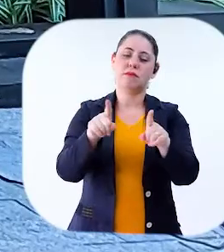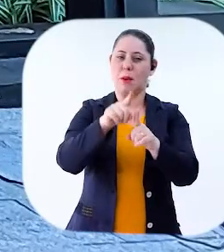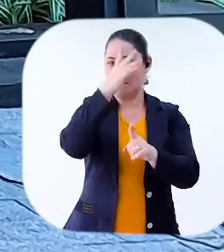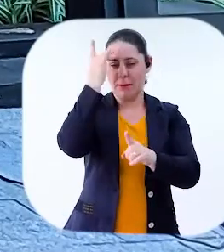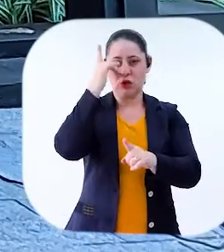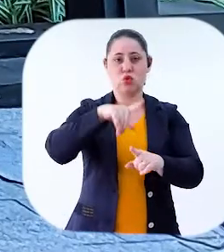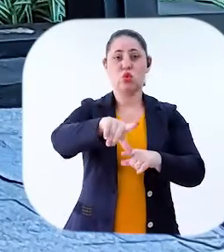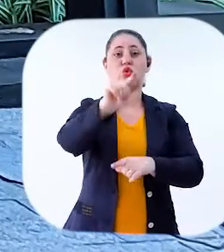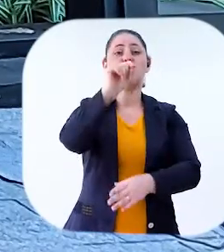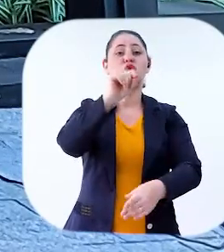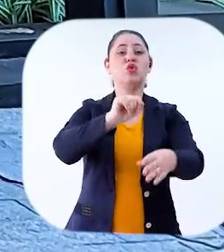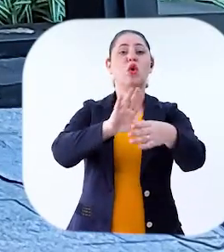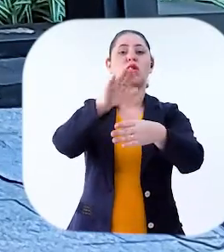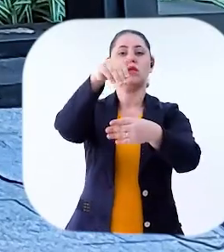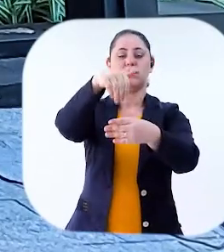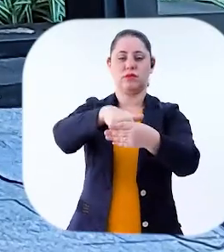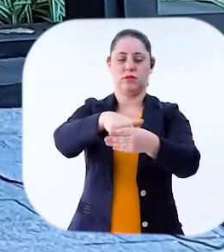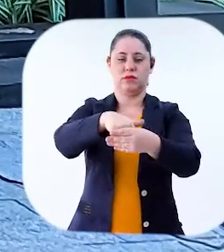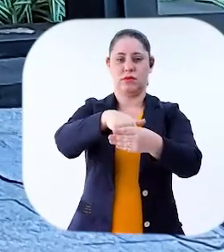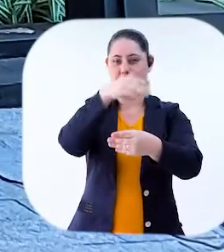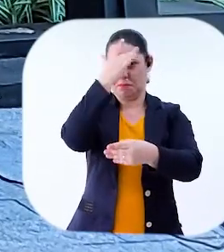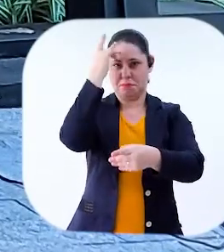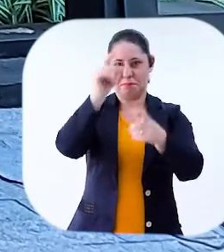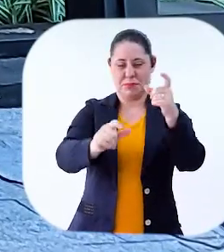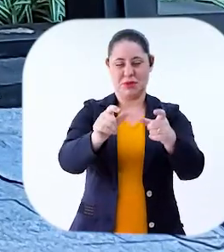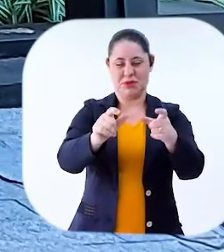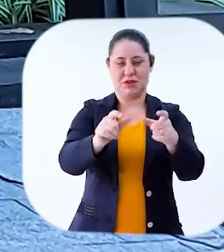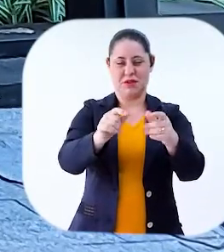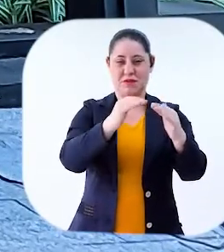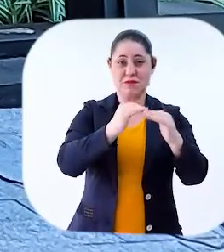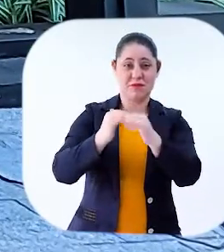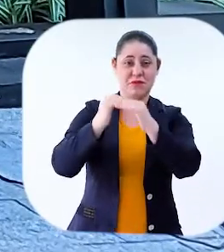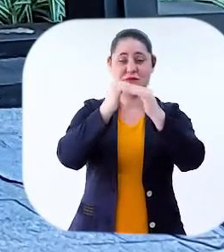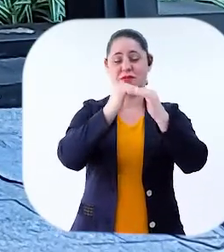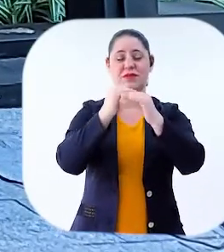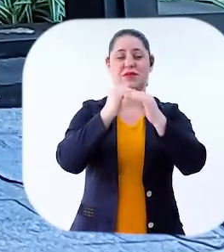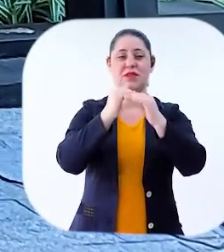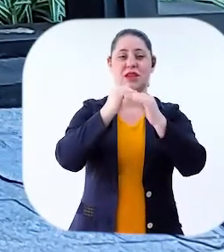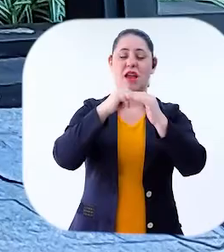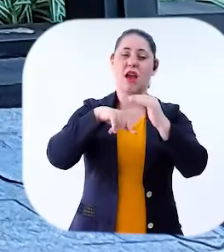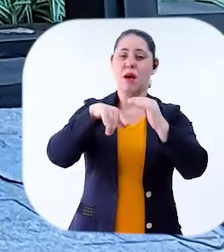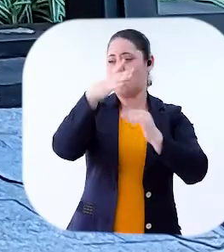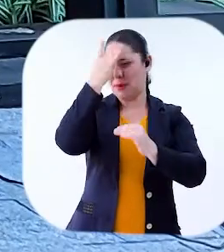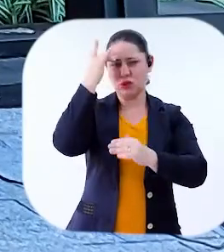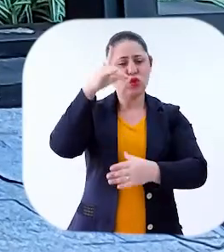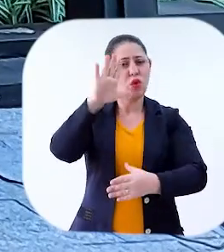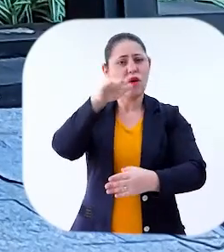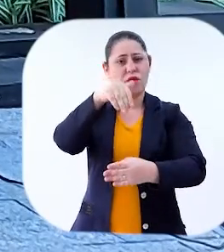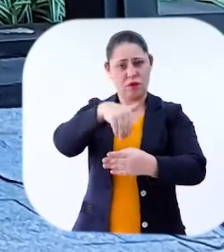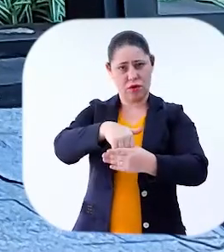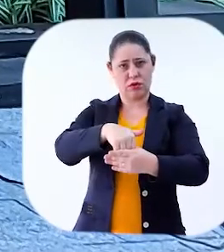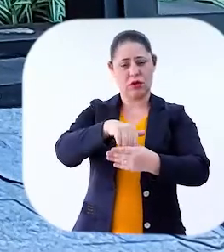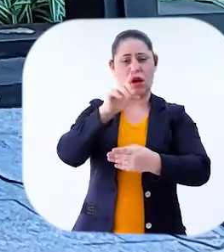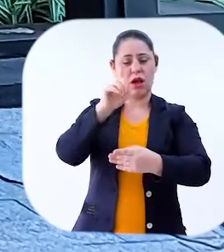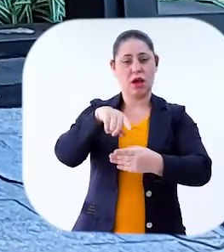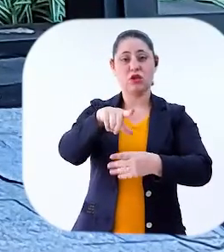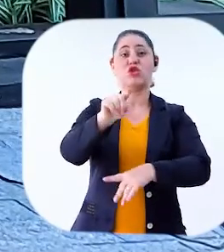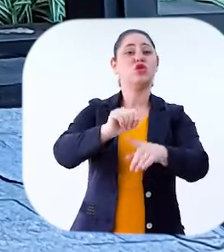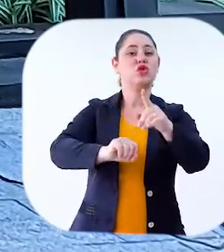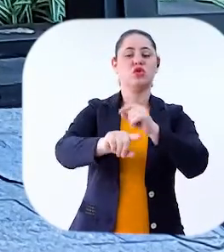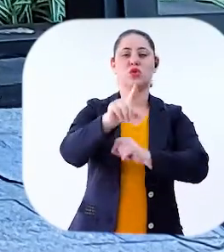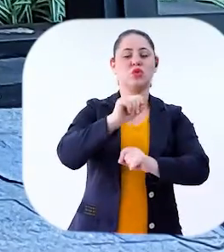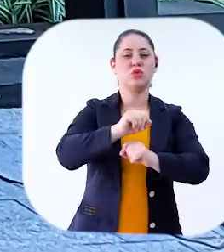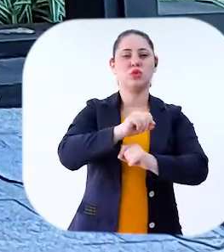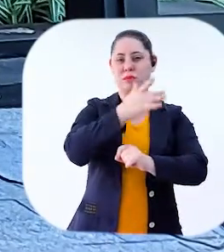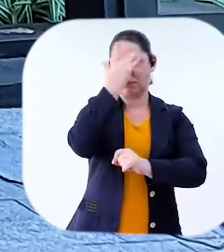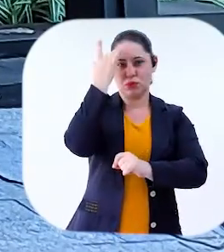também dos eleitores, eles que legitimam, né? Principalmente o exercício democrático, o regime democrático, são os eleitores, né? A democracia é o